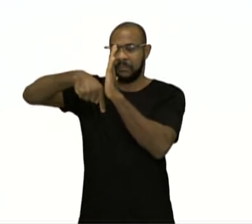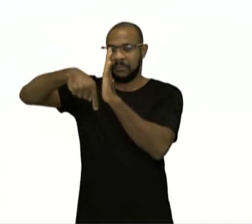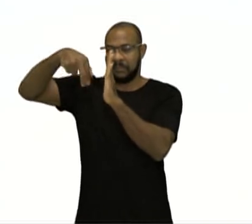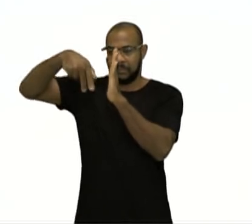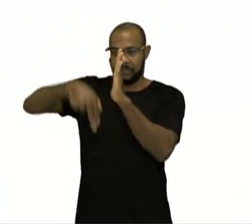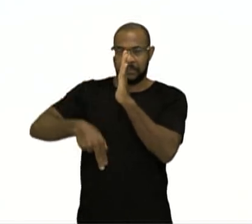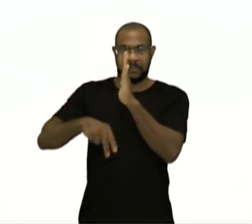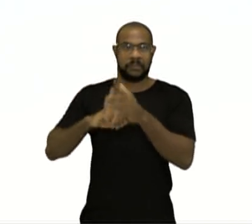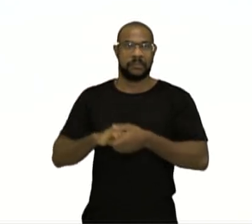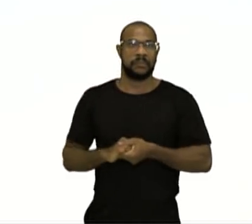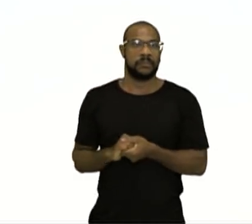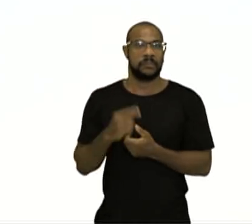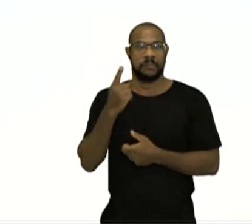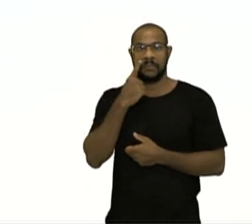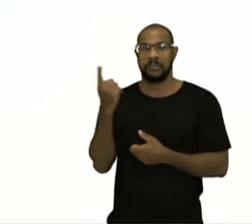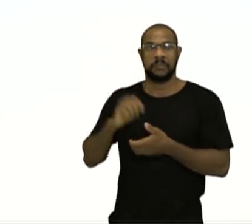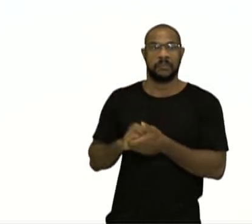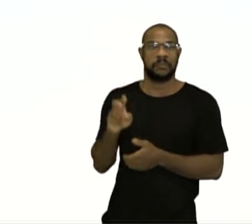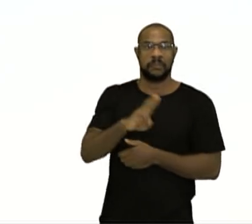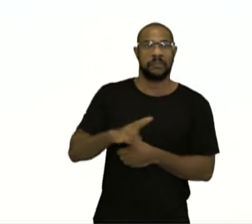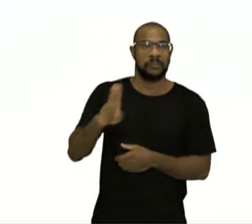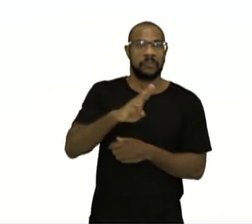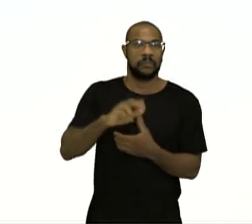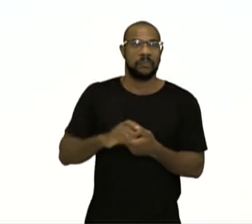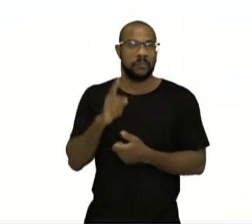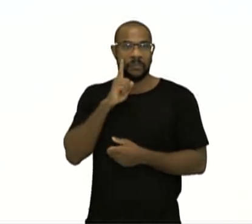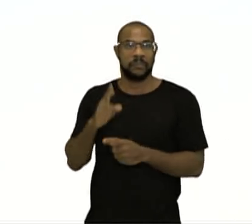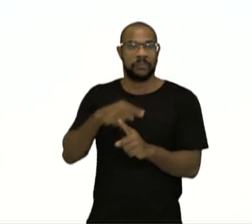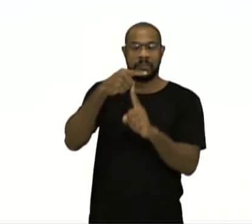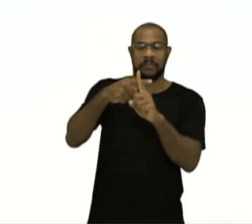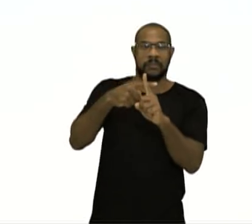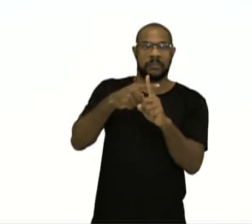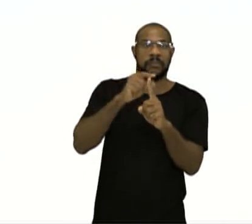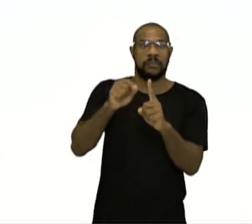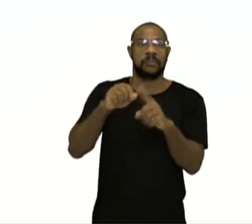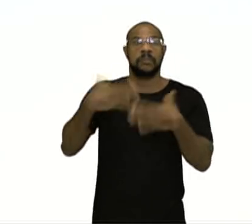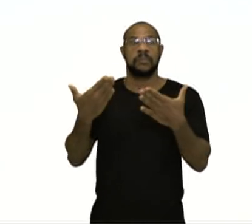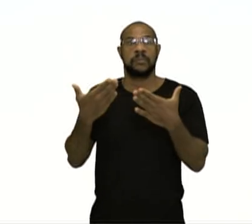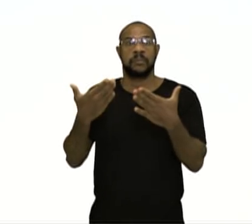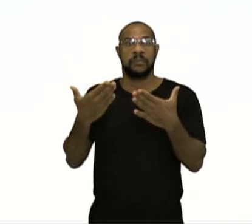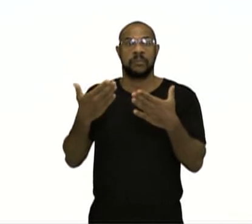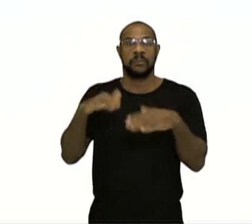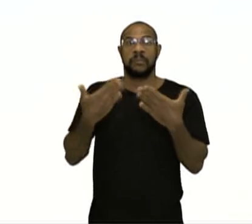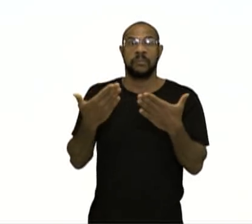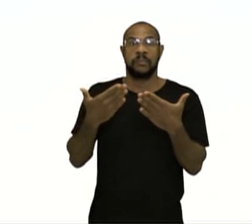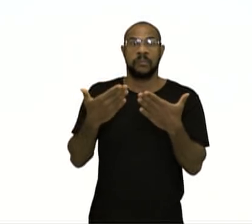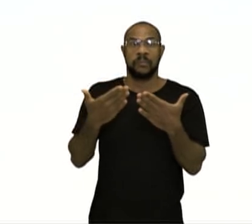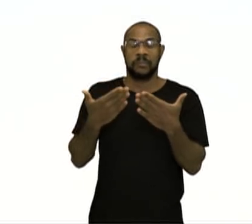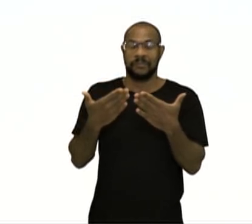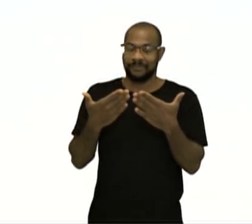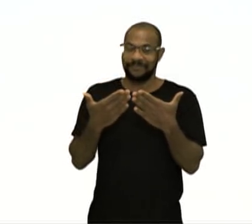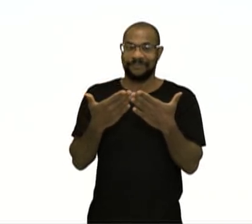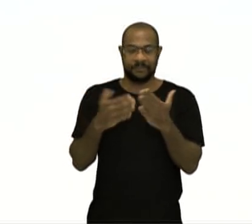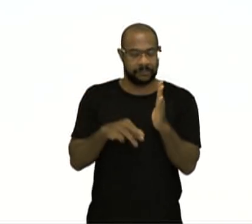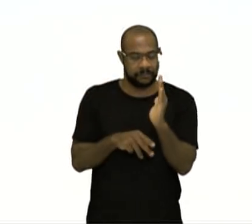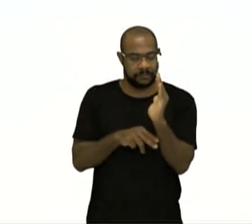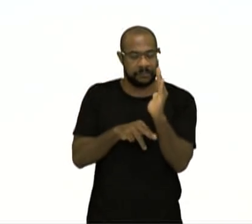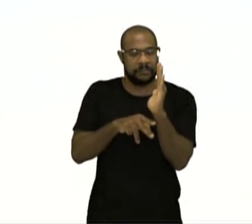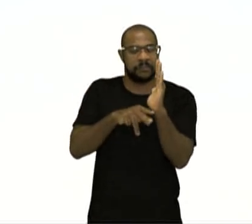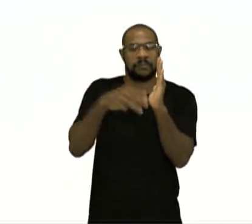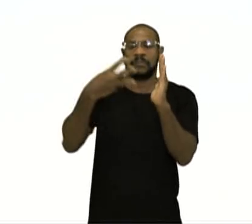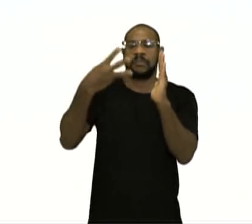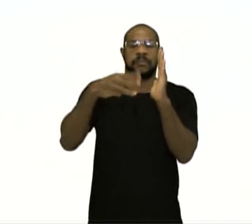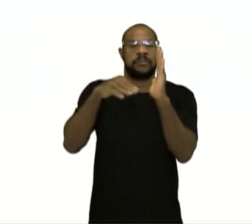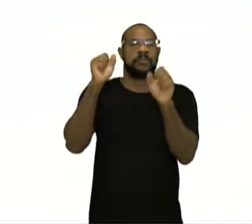Use a adição de inteiros e diga em qual das alternativas o elevador parou no terceiro andar. Então, lembrem